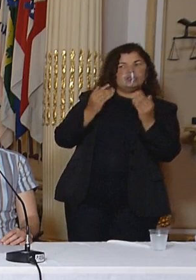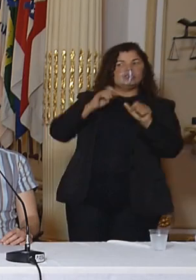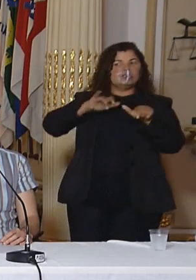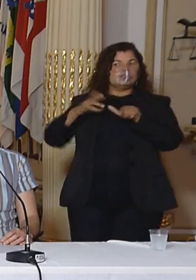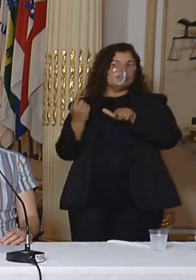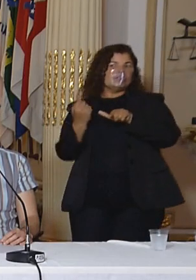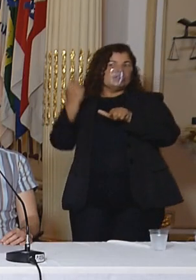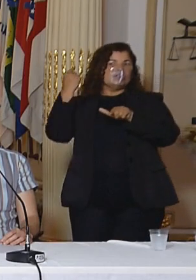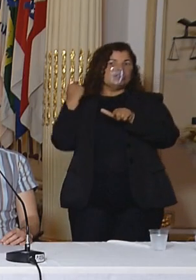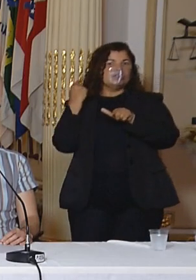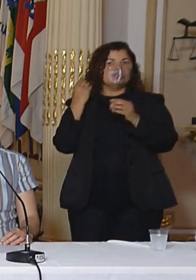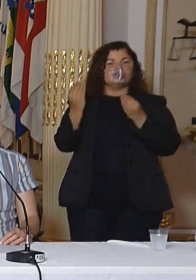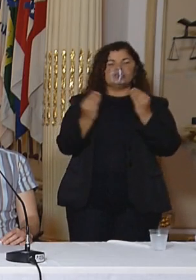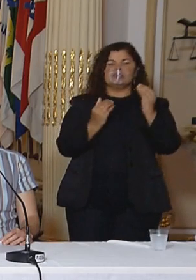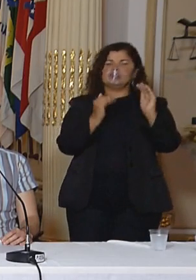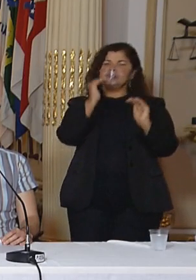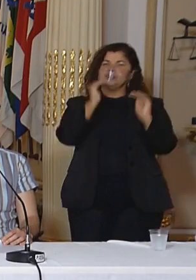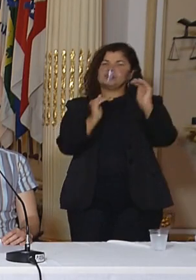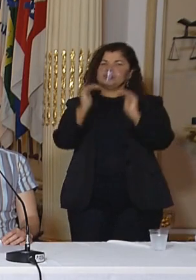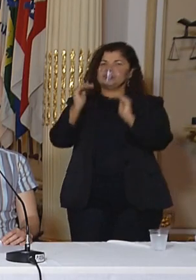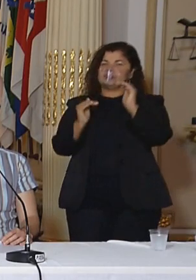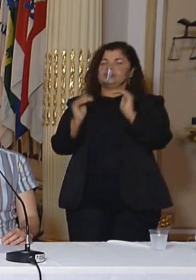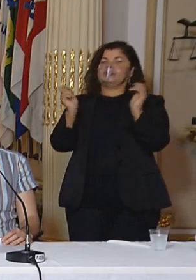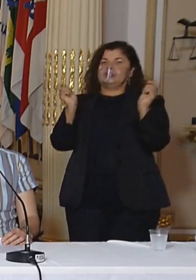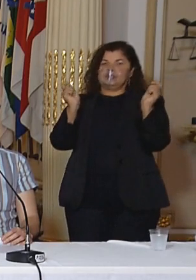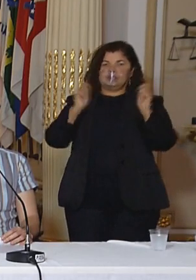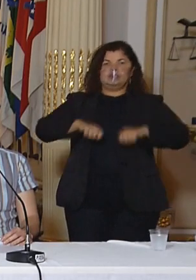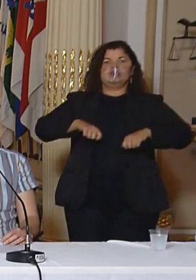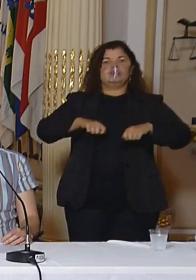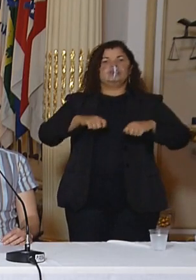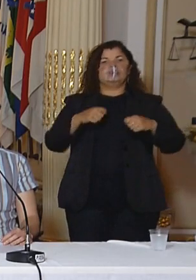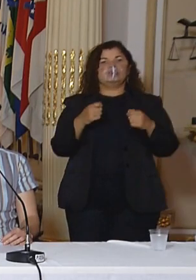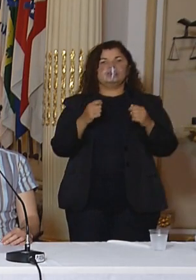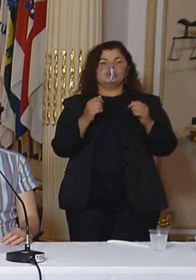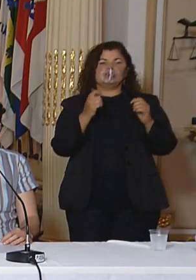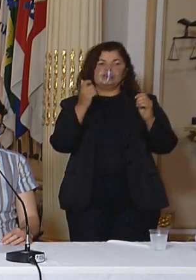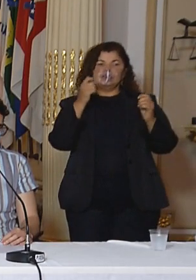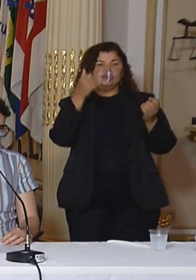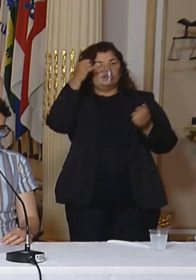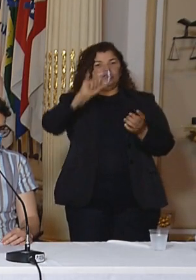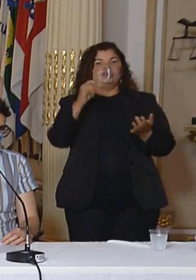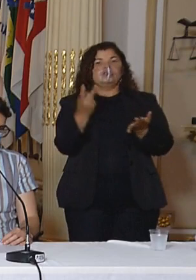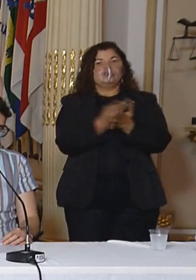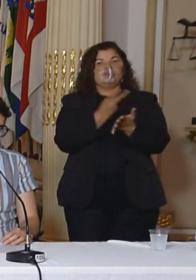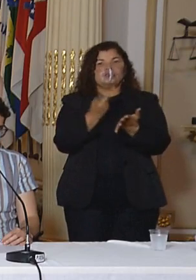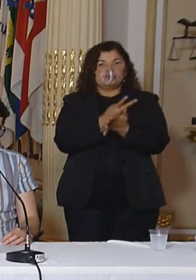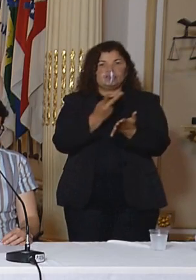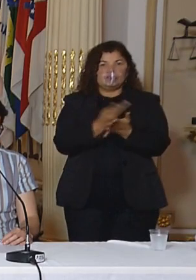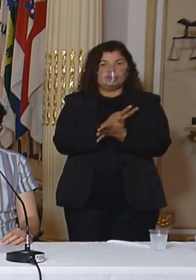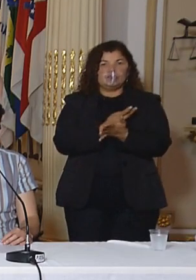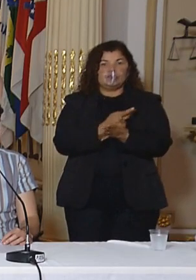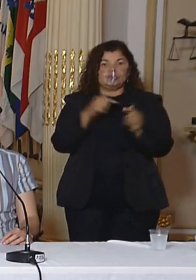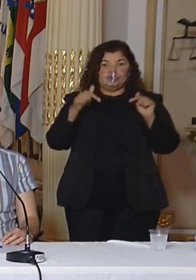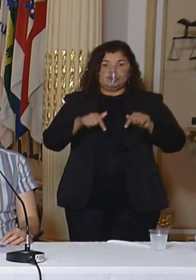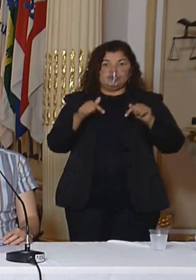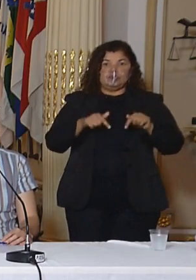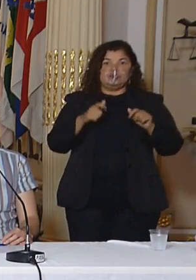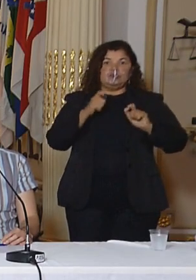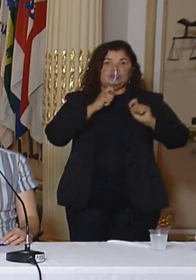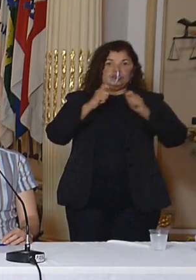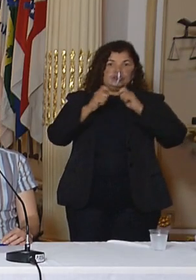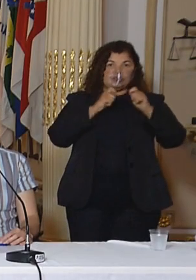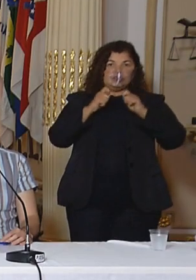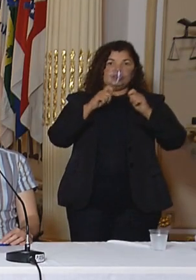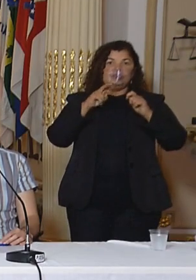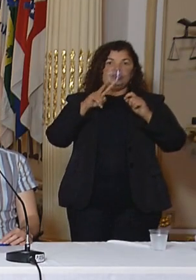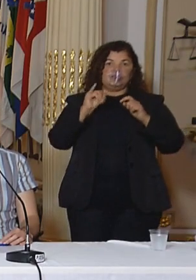comparado com a outra, porque isso diminui a nossa margem de erro. Hoje, inclusive, sai uma reportagem com análise